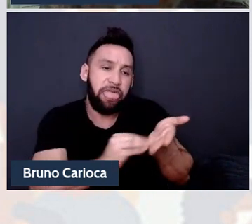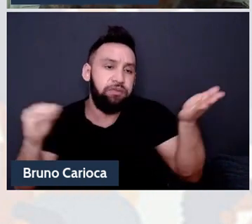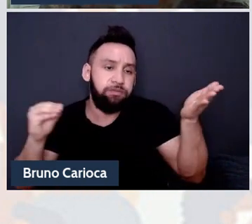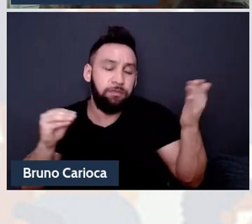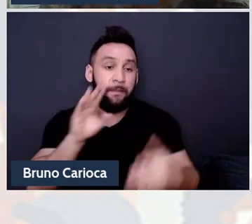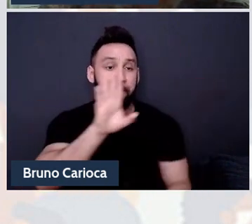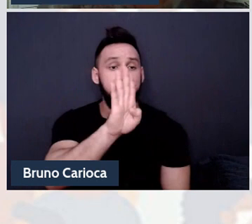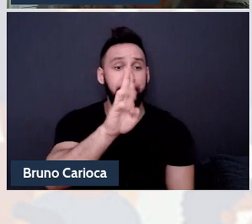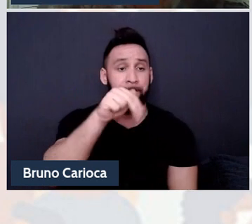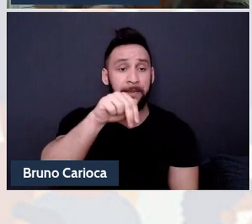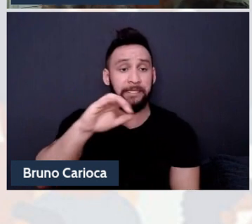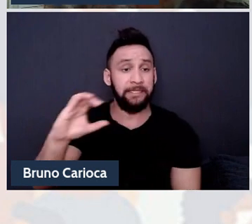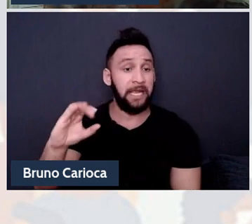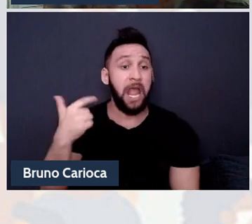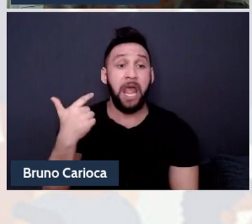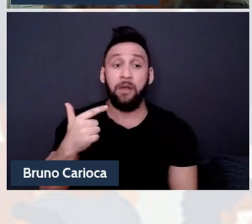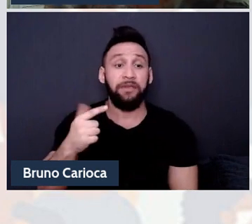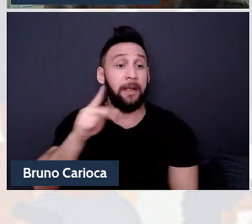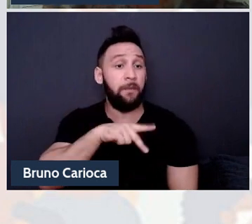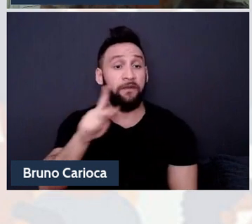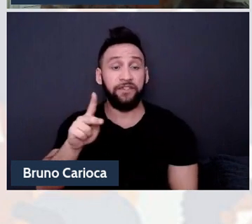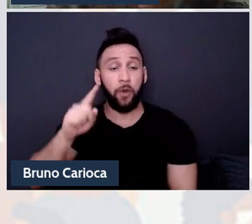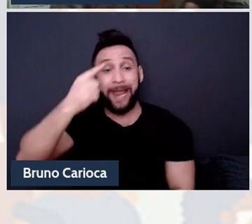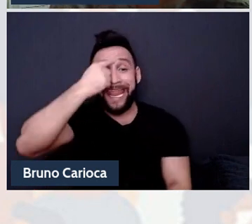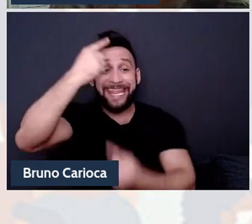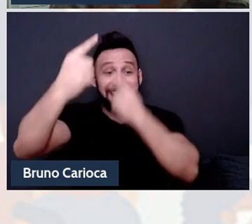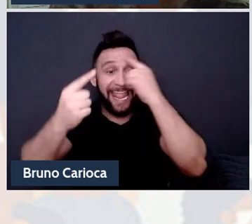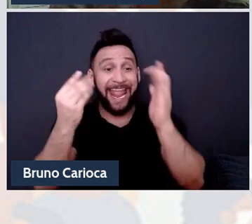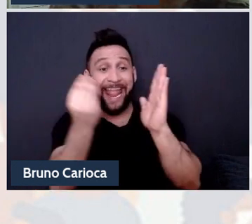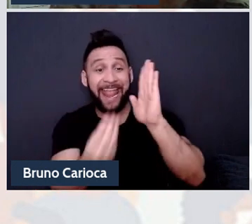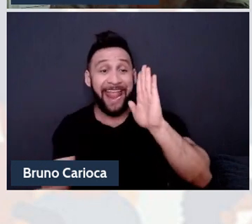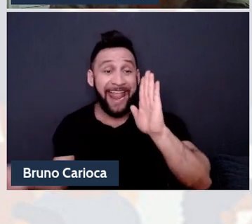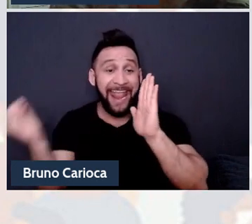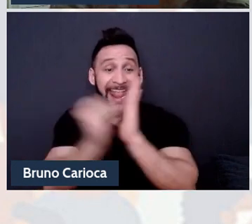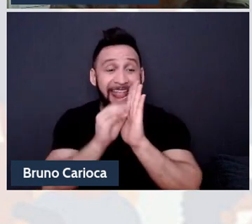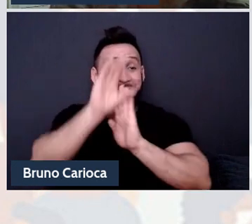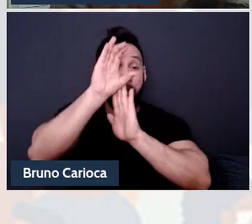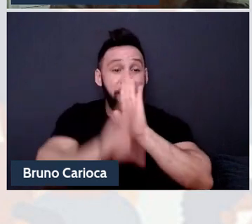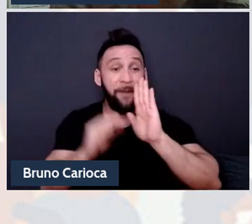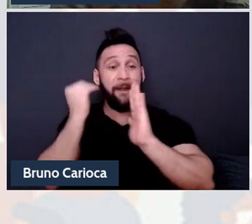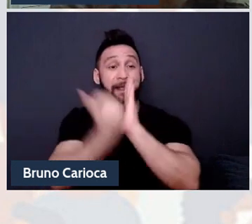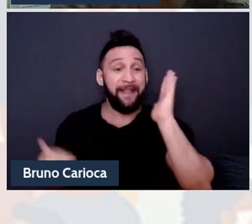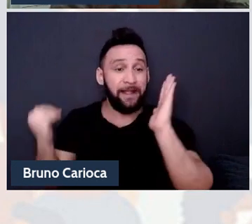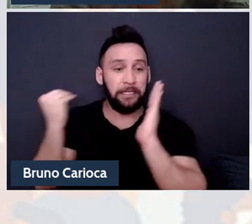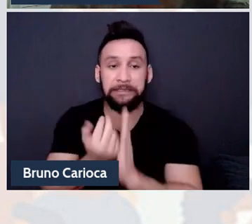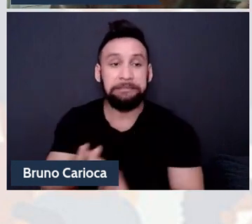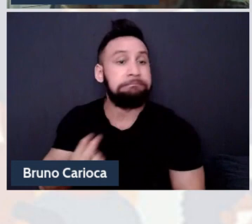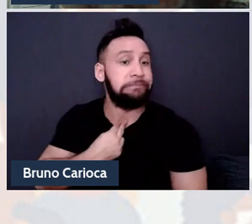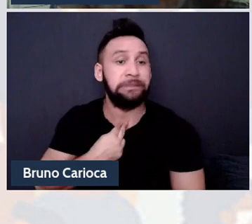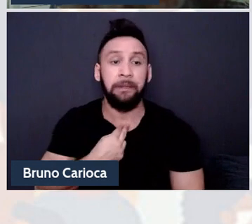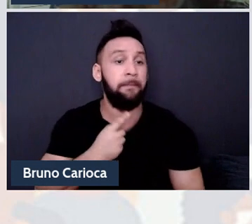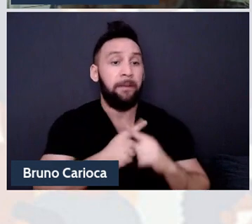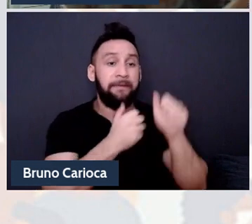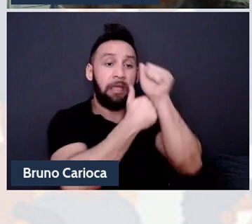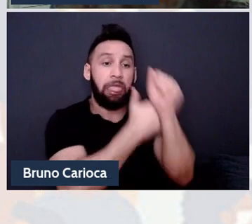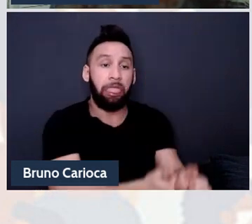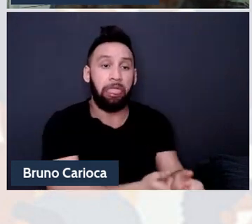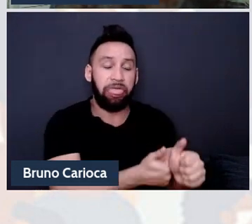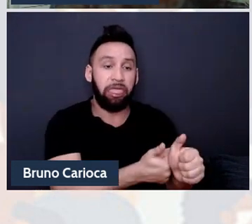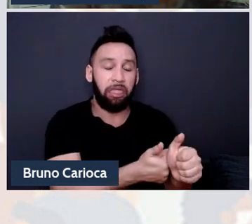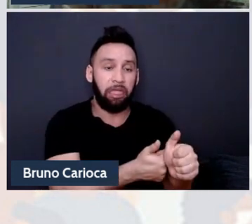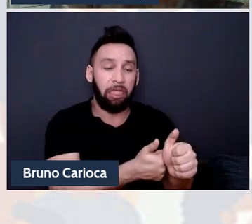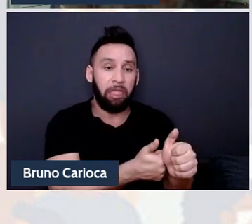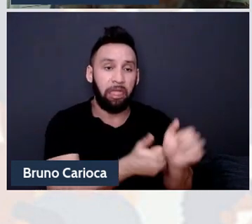pouquíssimas mudanças, né? Eu já analisei alguns, já participei de bancas que analisam alguns também. Da base,